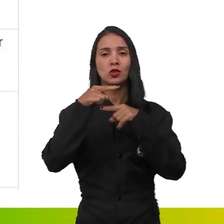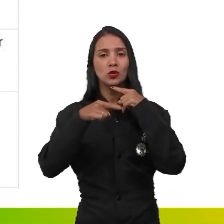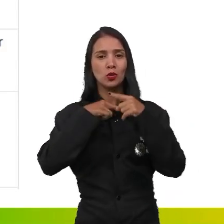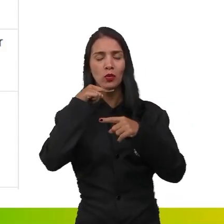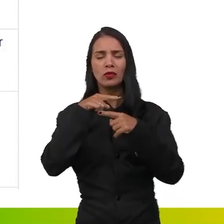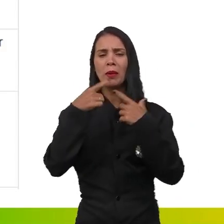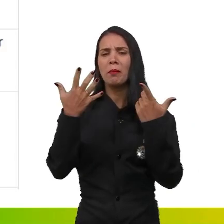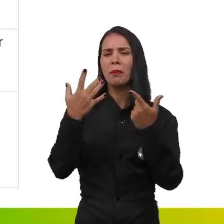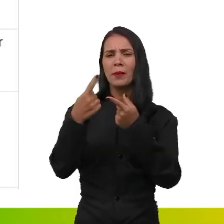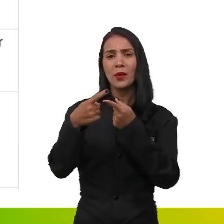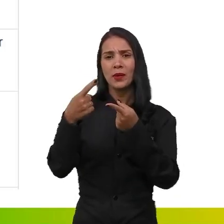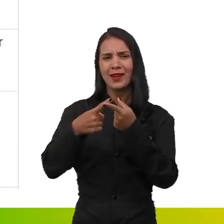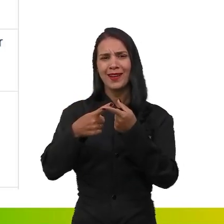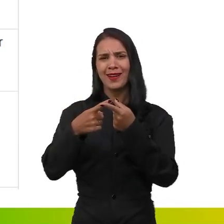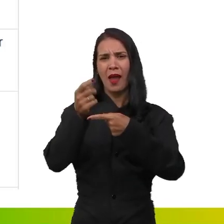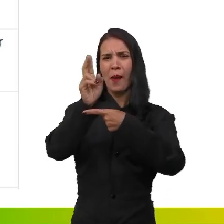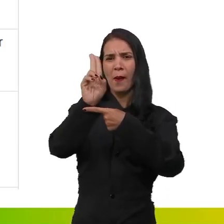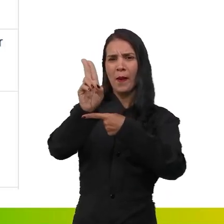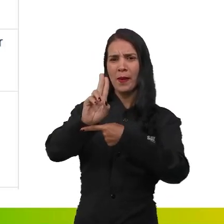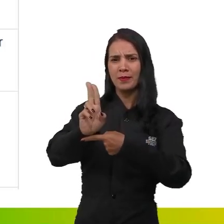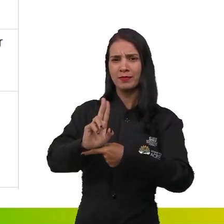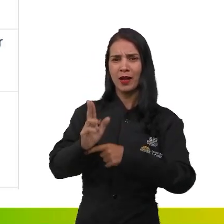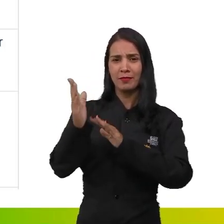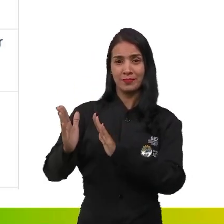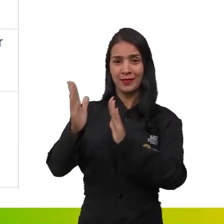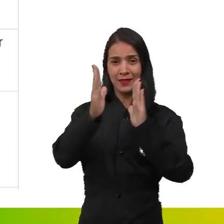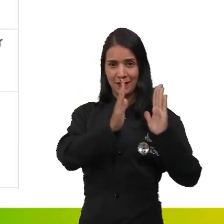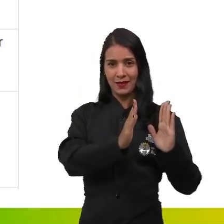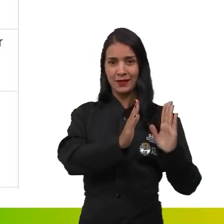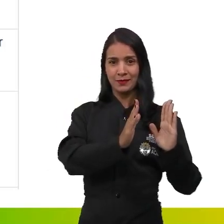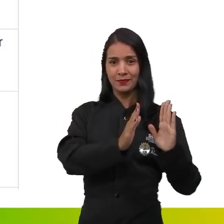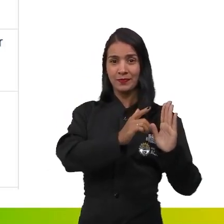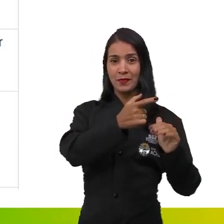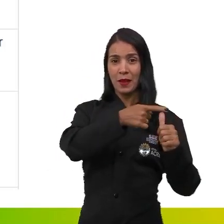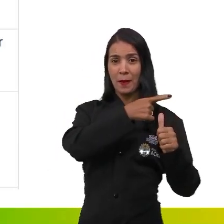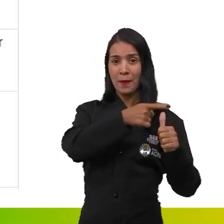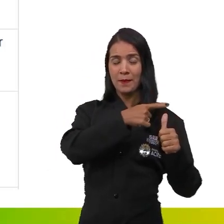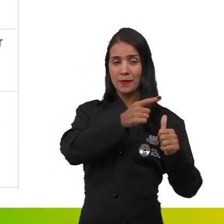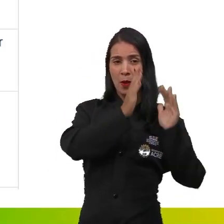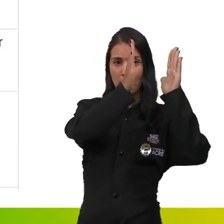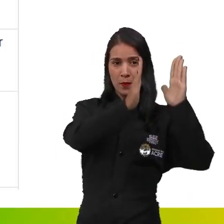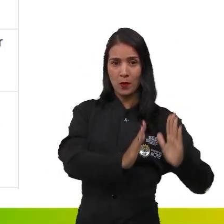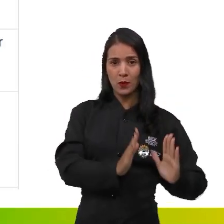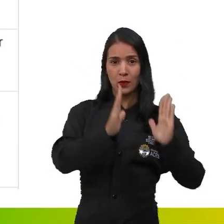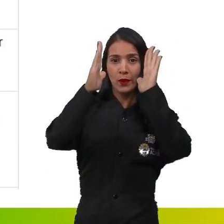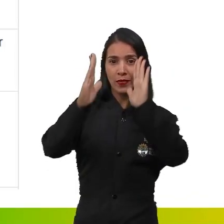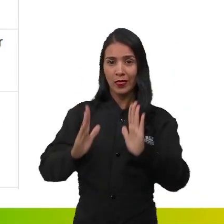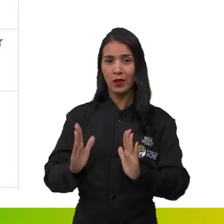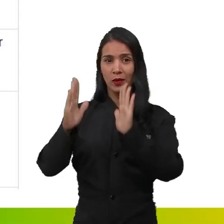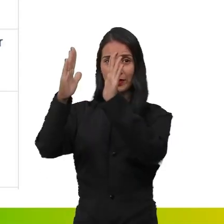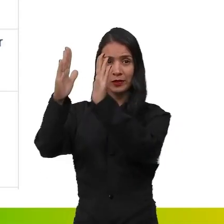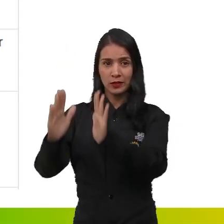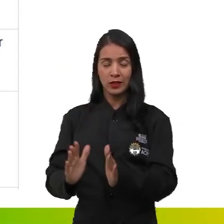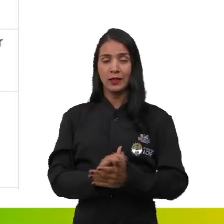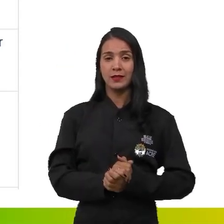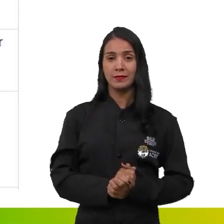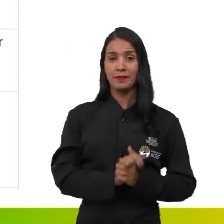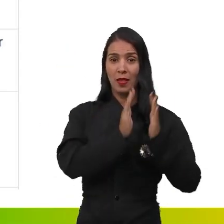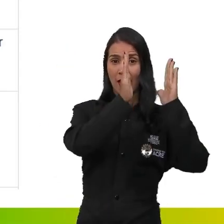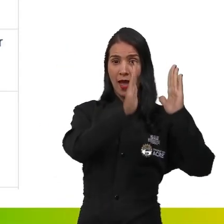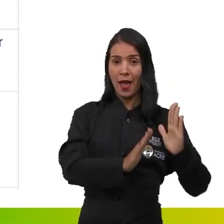eu trouxe para vocês, só voltando aqui para que a gente acompanhe essa parte importante, por que que eu trouxe para vocês